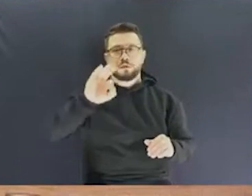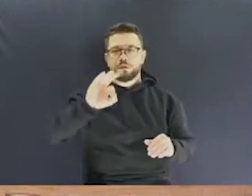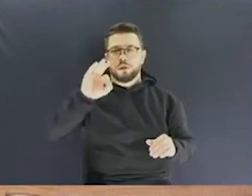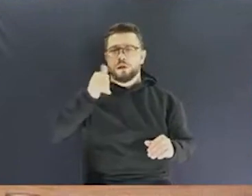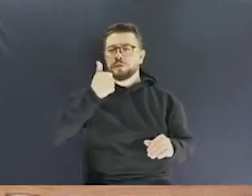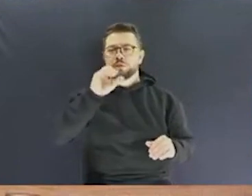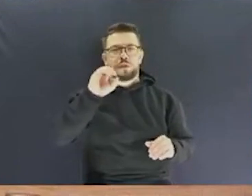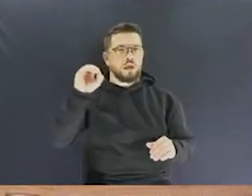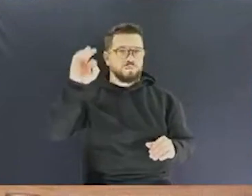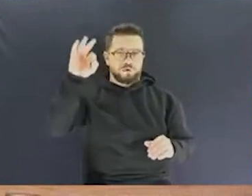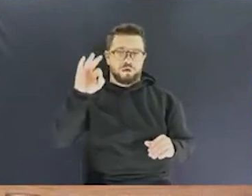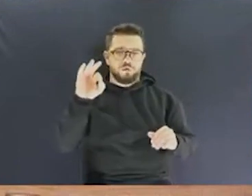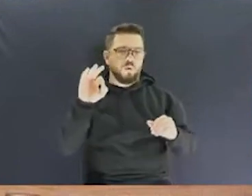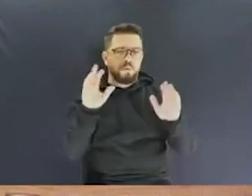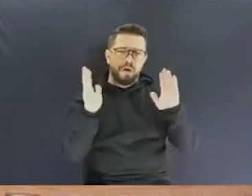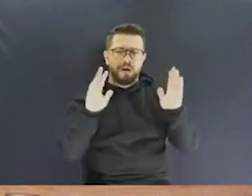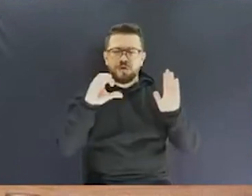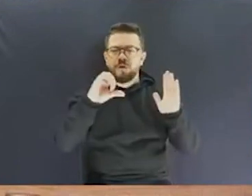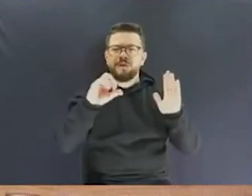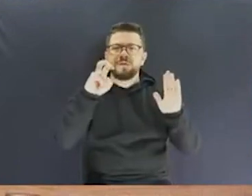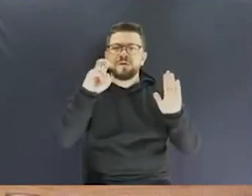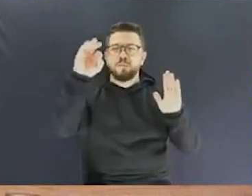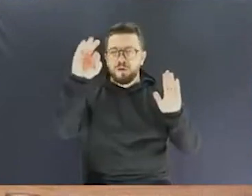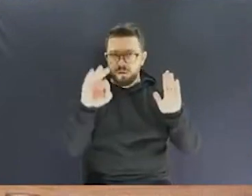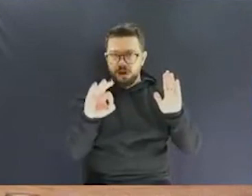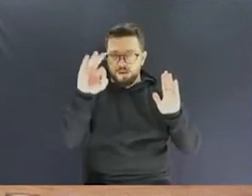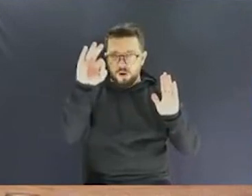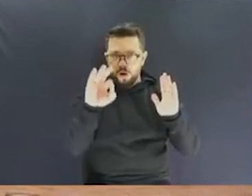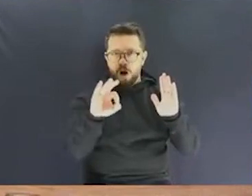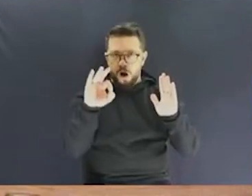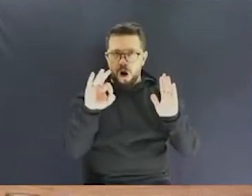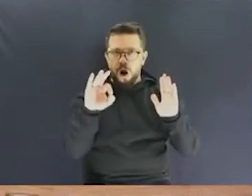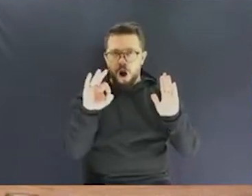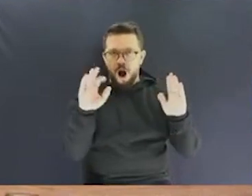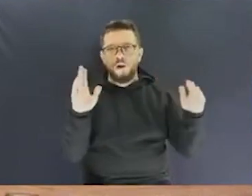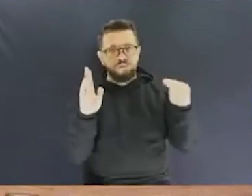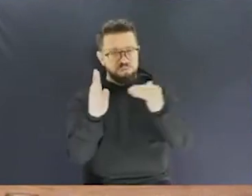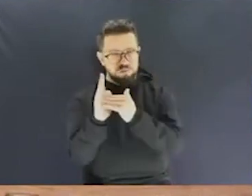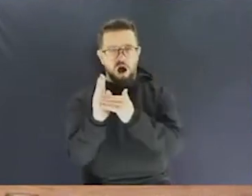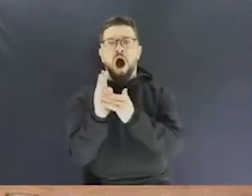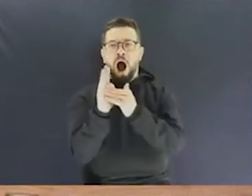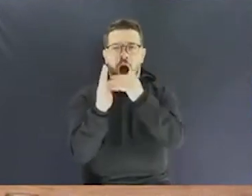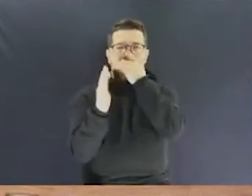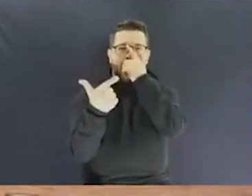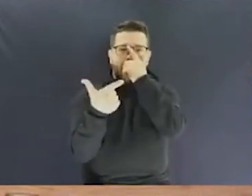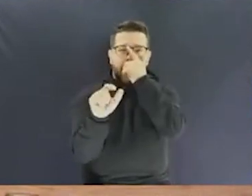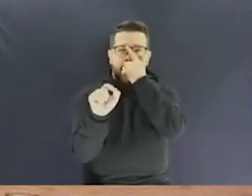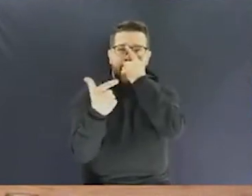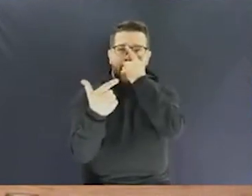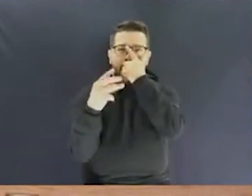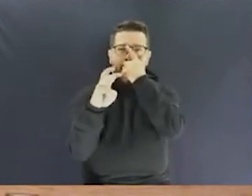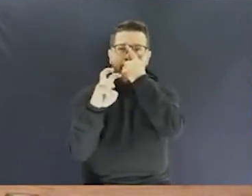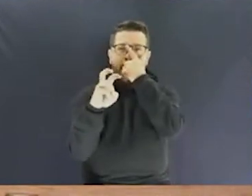mais de 90%, 95% atendido até o final do período do PPA. Né? Então, realmente, a gente vê que algumas dessas ações, elas não têm